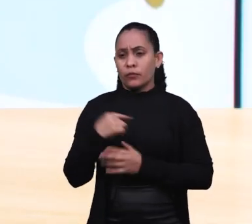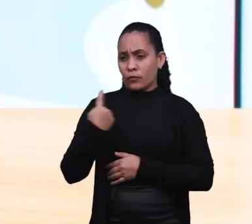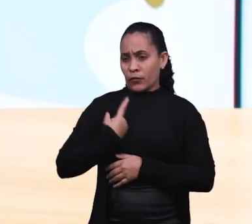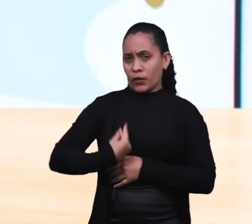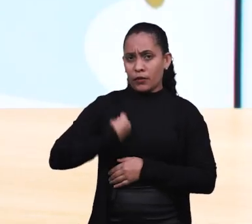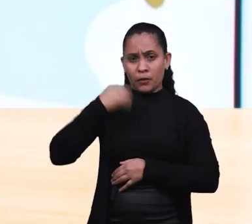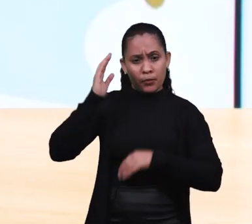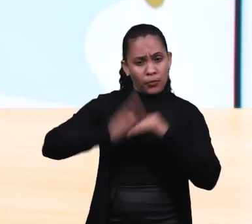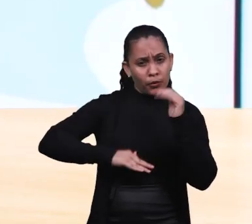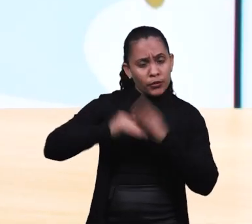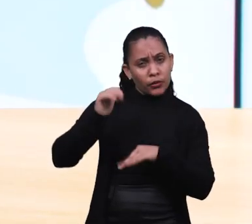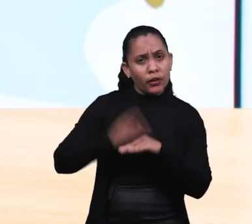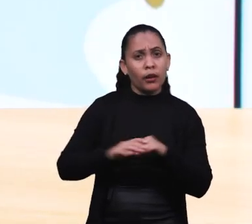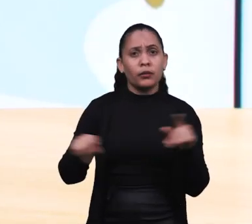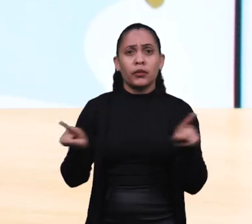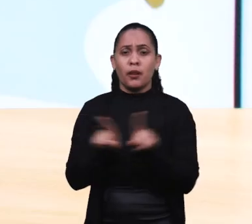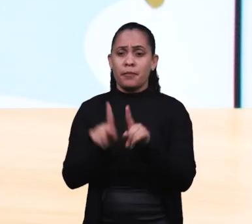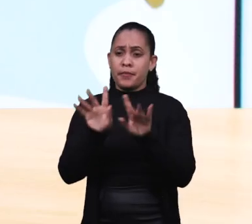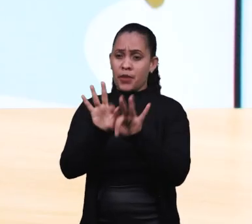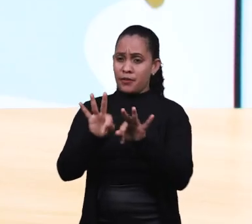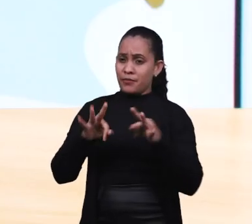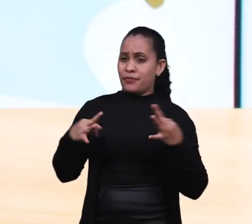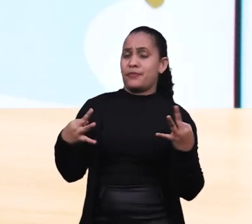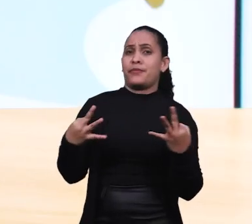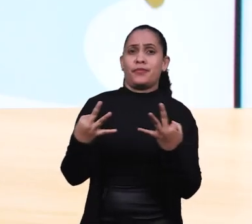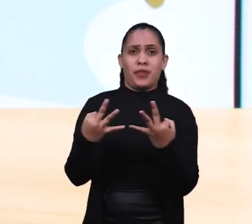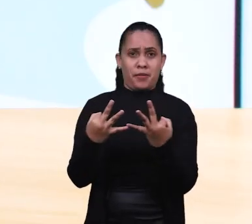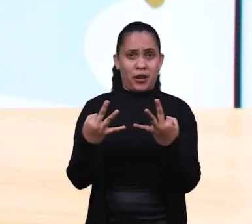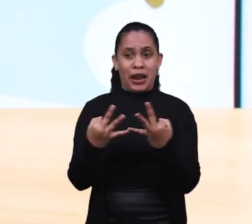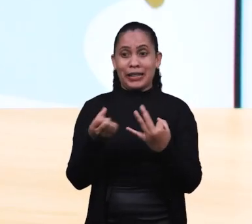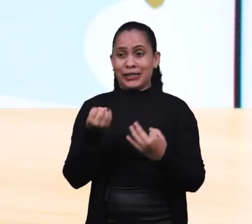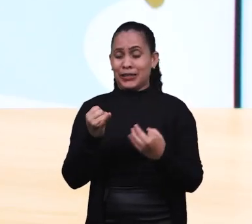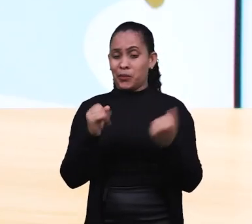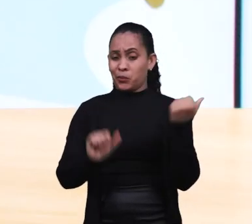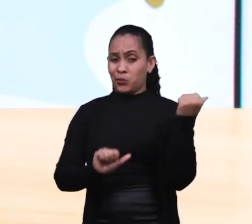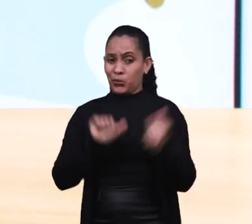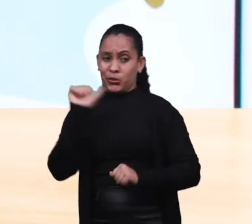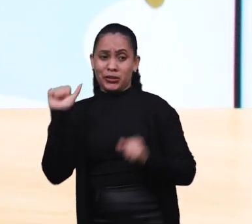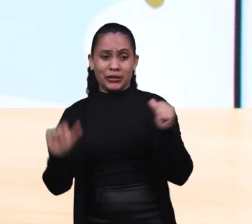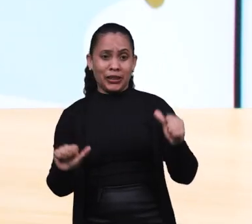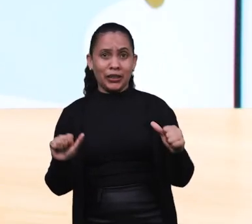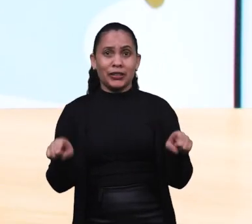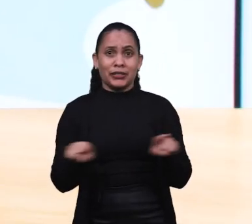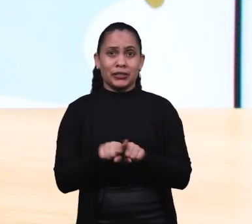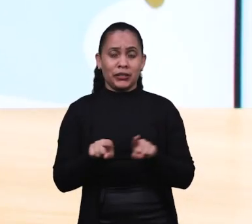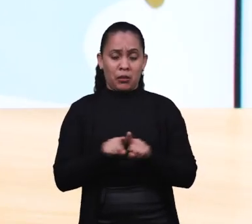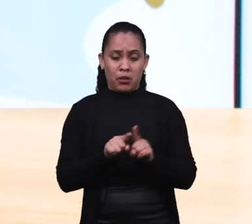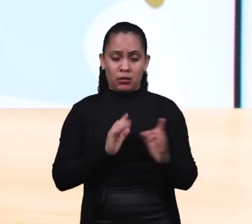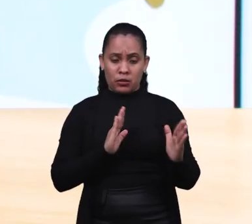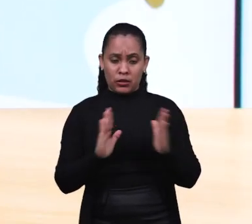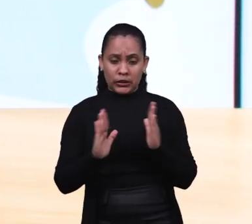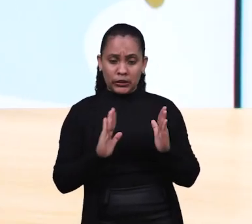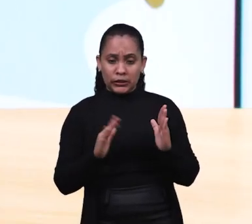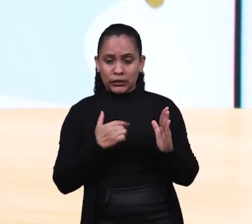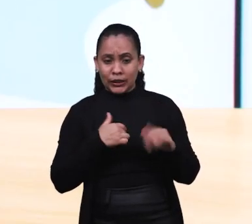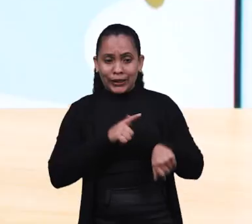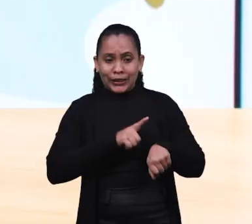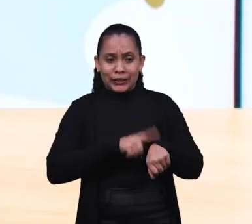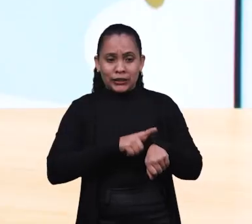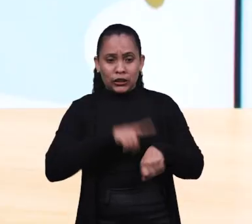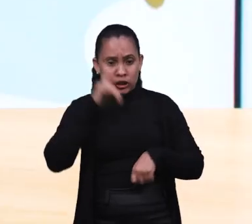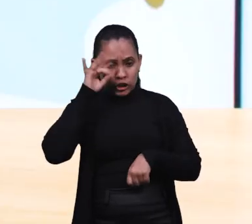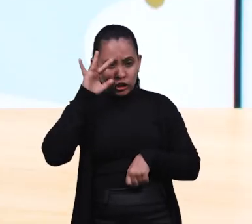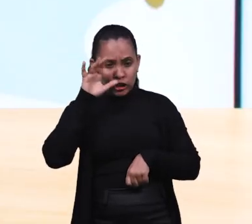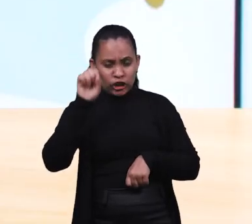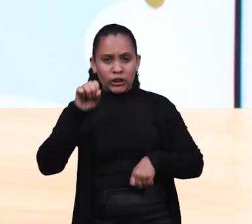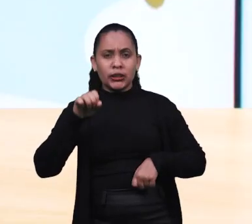nosso dia a dia profissional, familiar, mudanças de rotina, mudanças de prazo na parte acadêmica, mudanças de